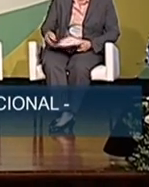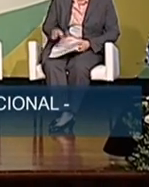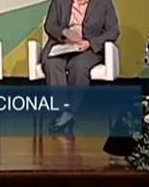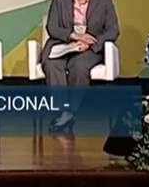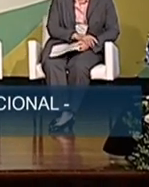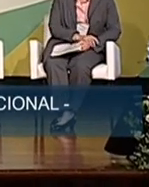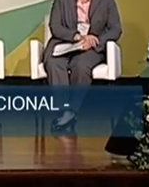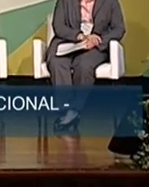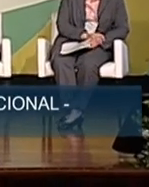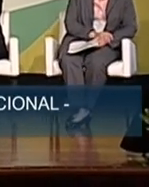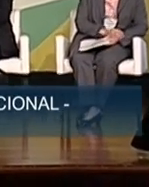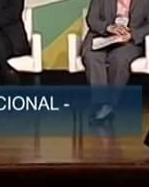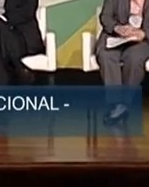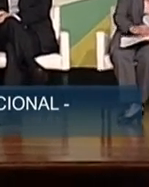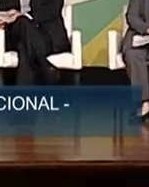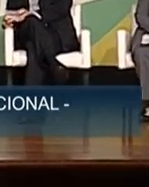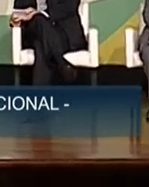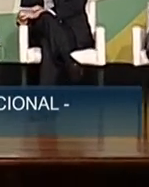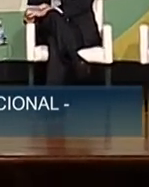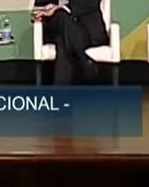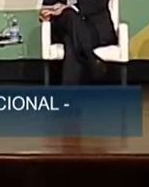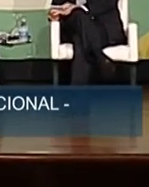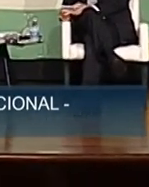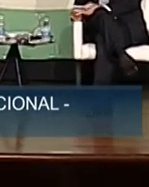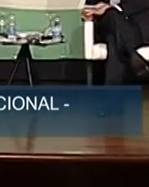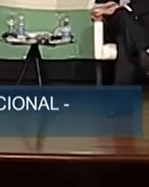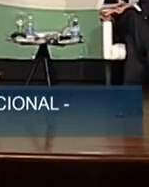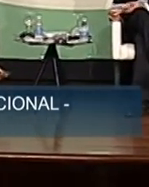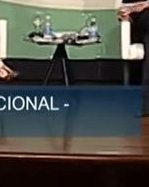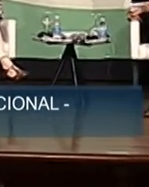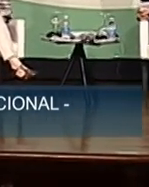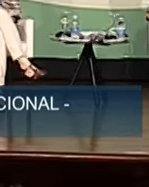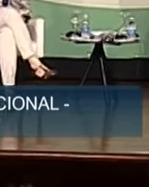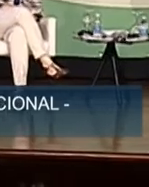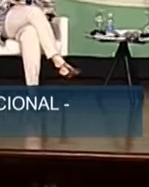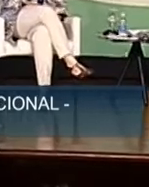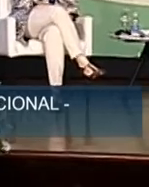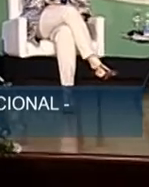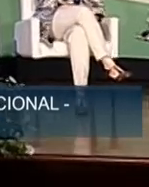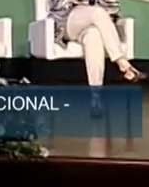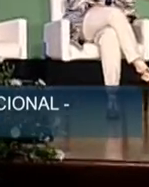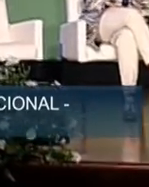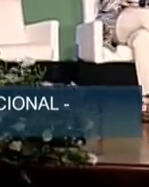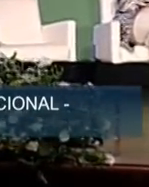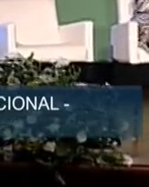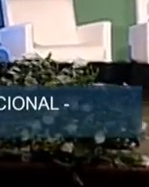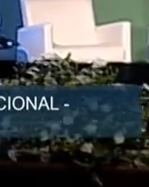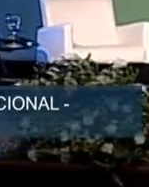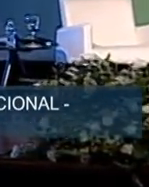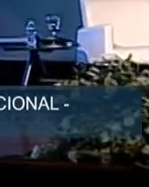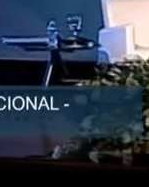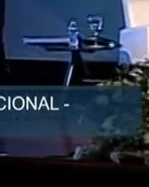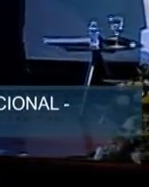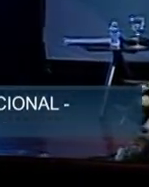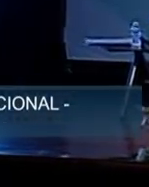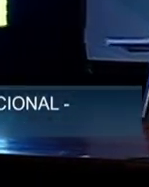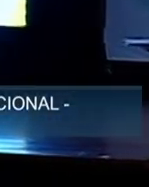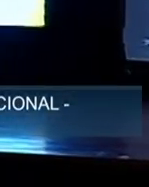e representante residente do Programa das Nações Unidas para o Desenvolvimento no Brasil.